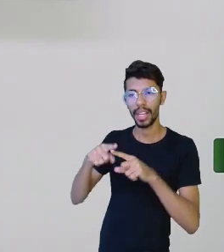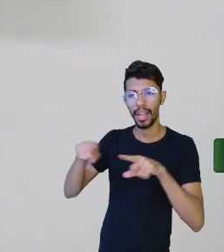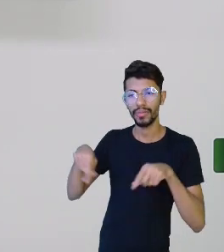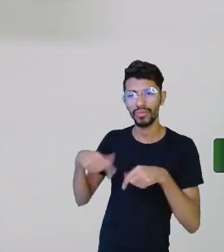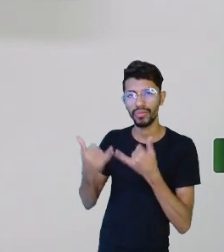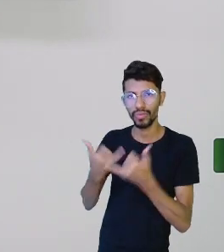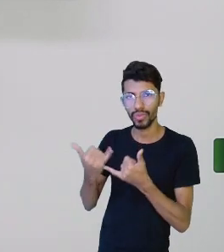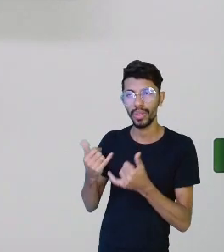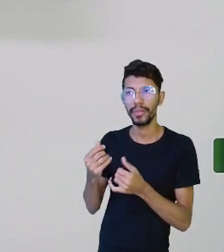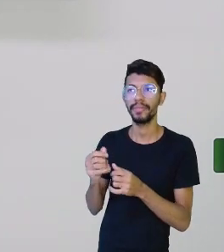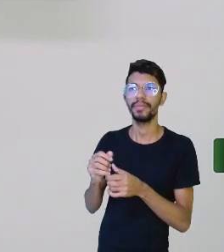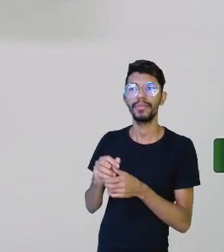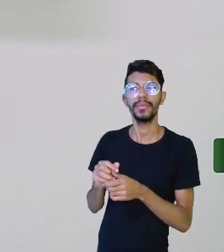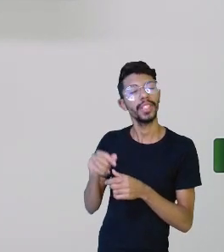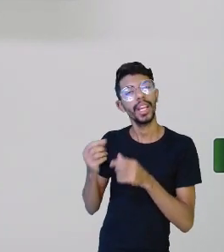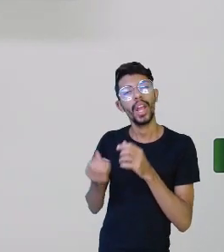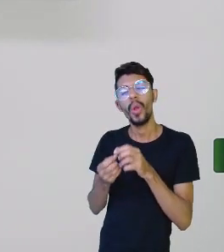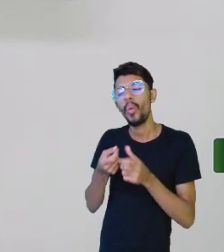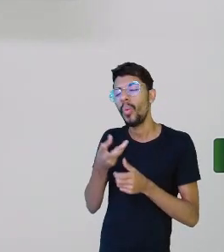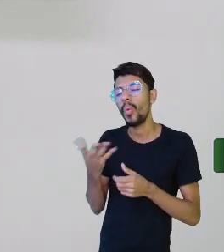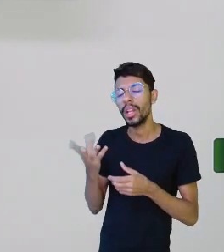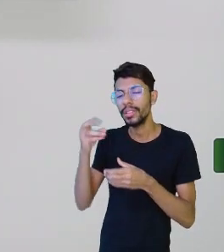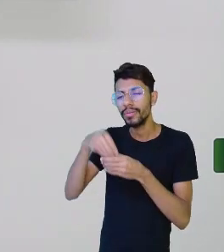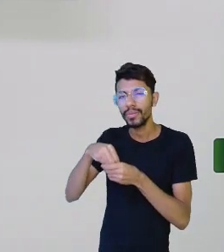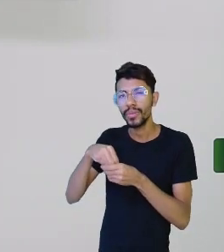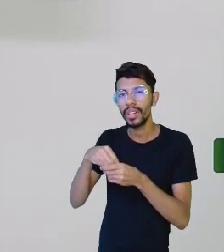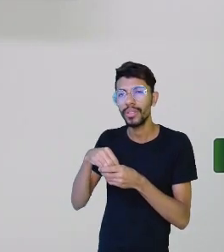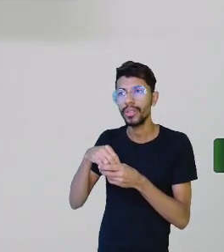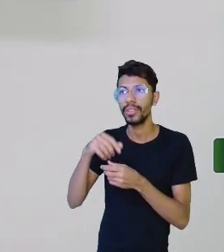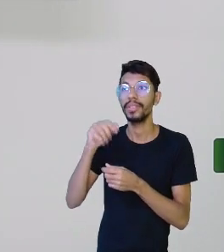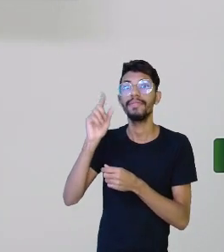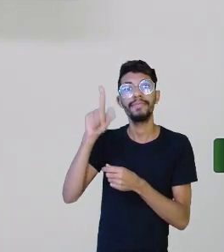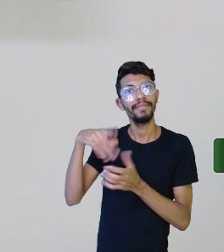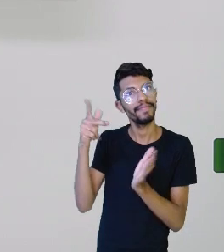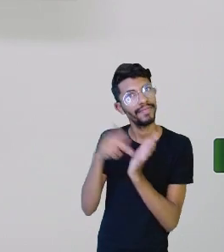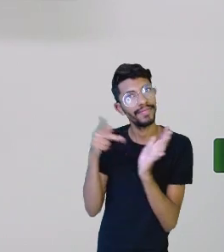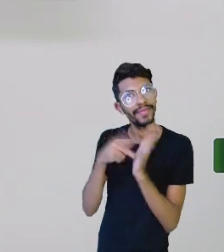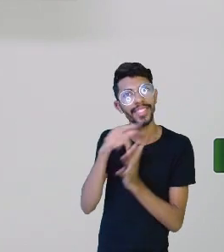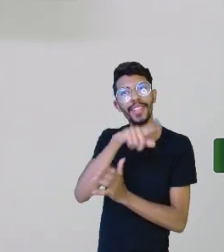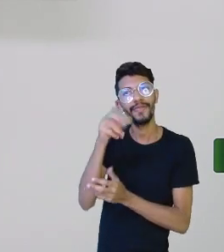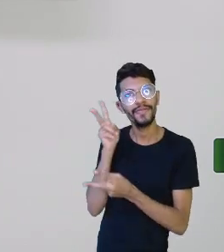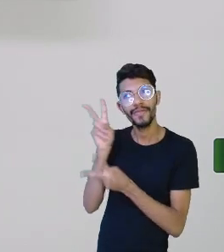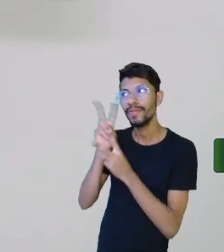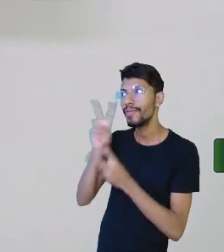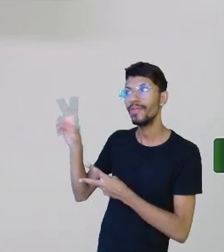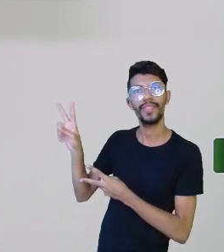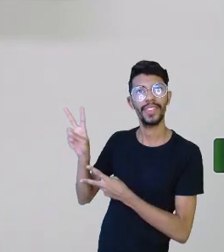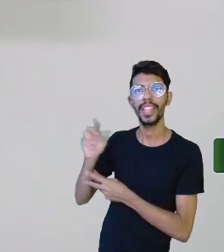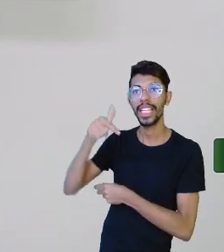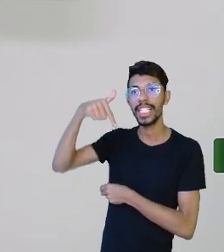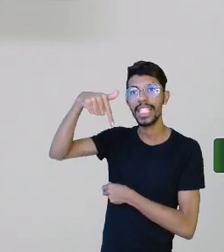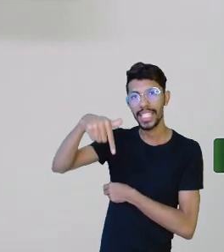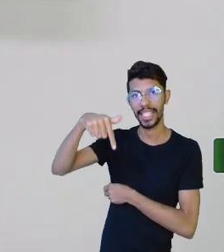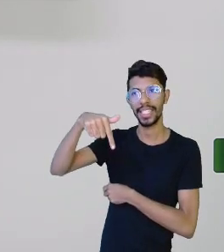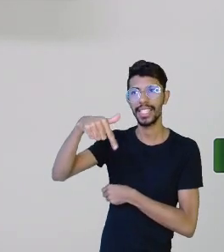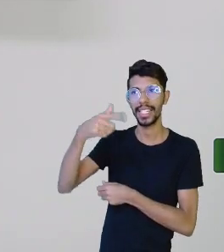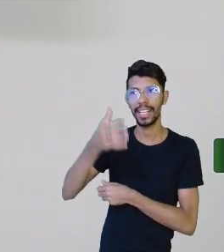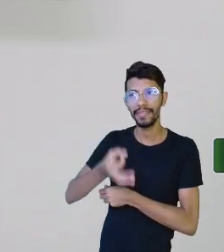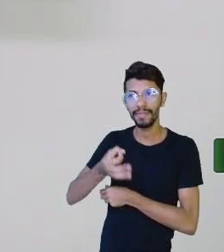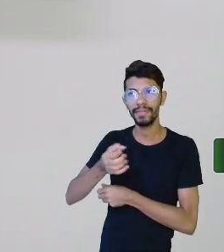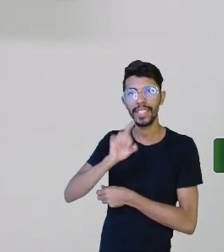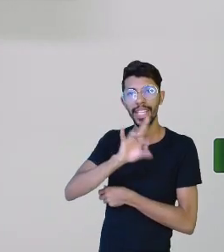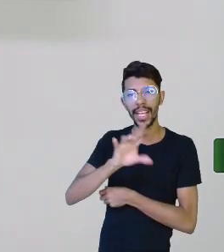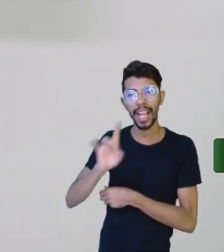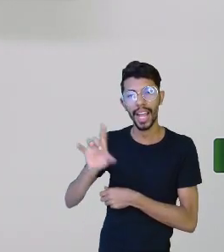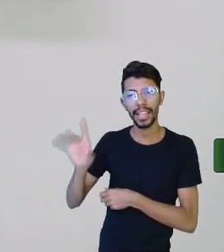quantas tampinhas em cada saquinho? Isso que vocês estão vendo aí, 7 tampas em